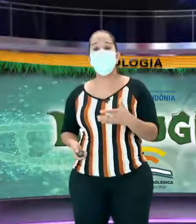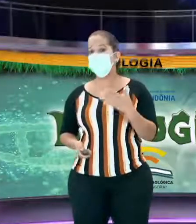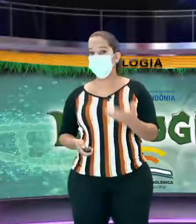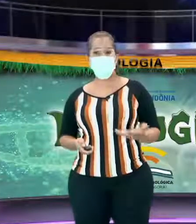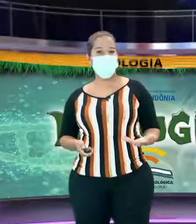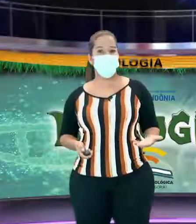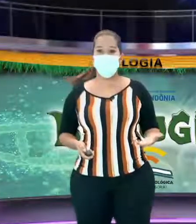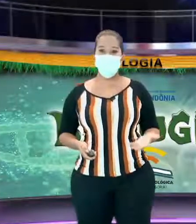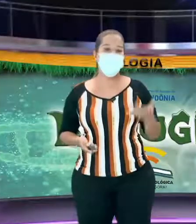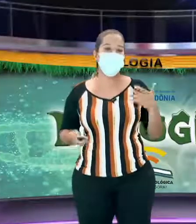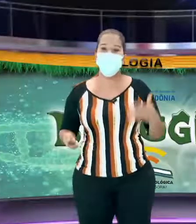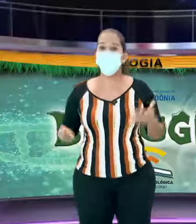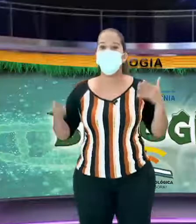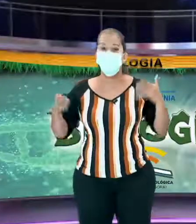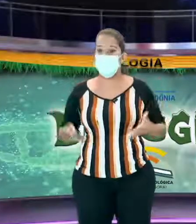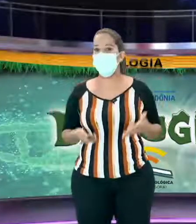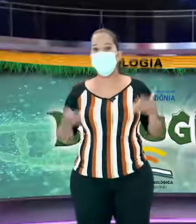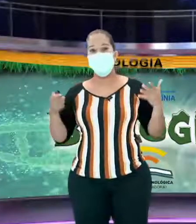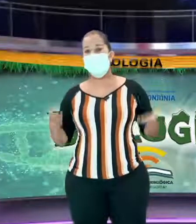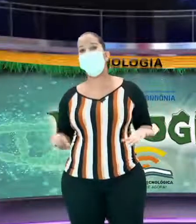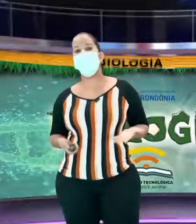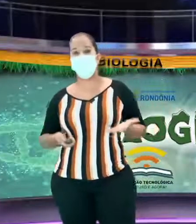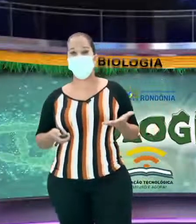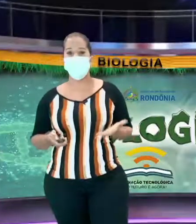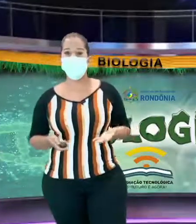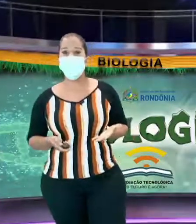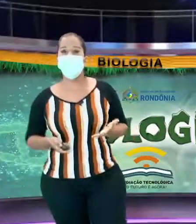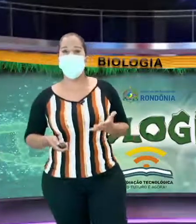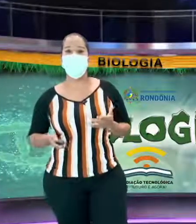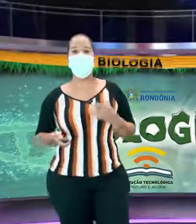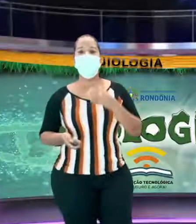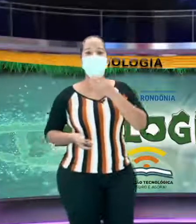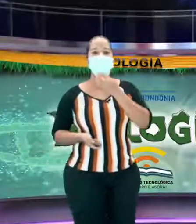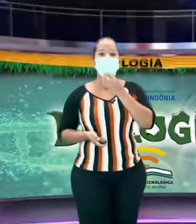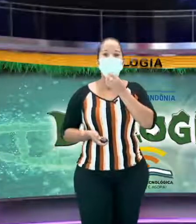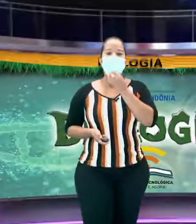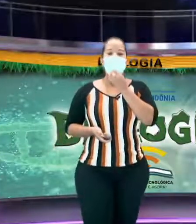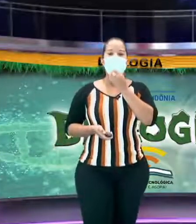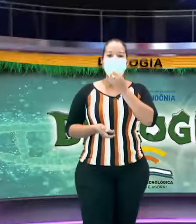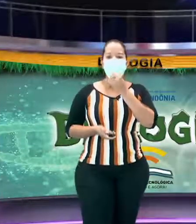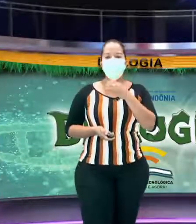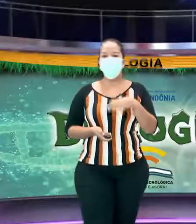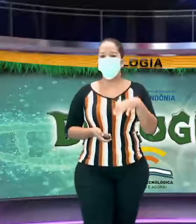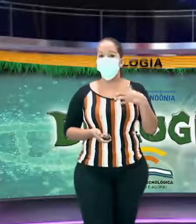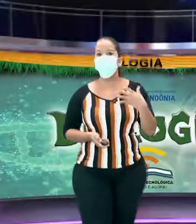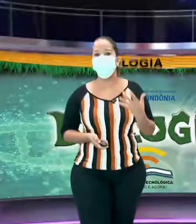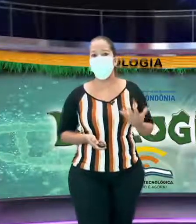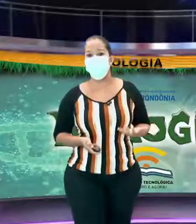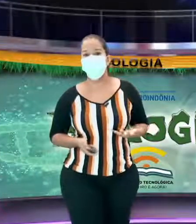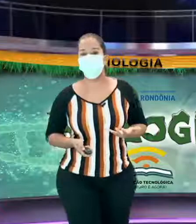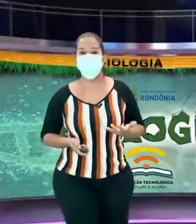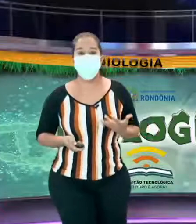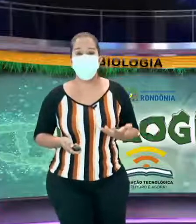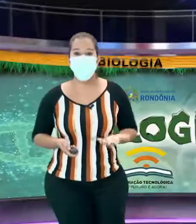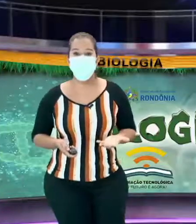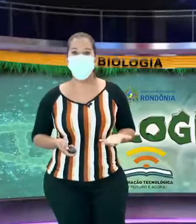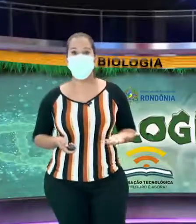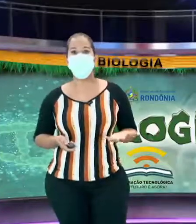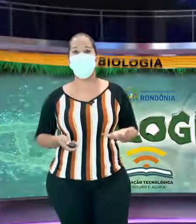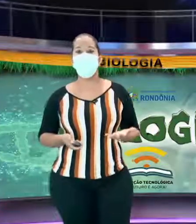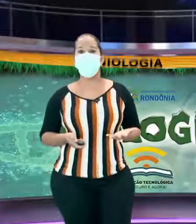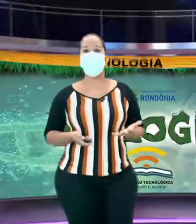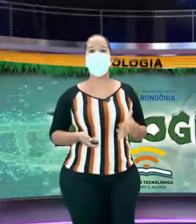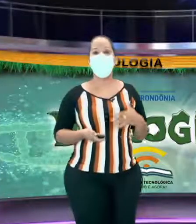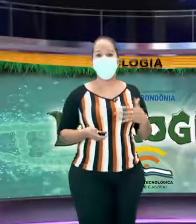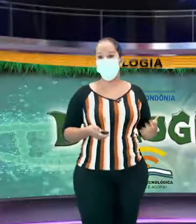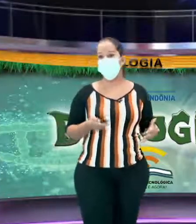para todas as formas de vidas que estão sobre isso, né? Então, é muito bacana a gente compreender isso, entender